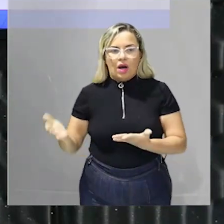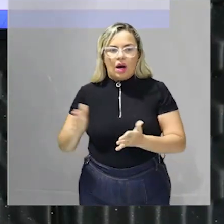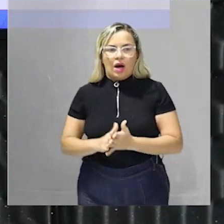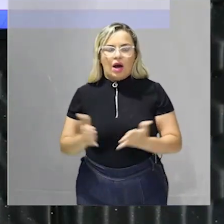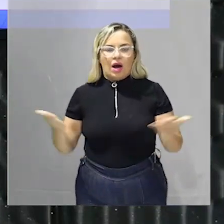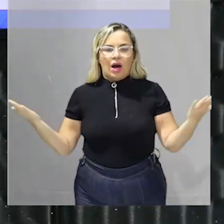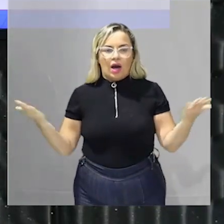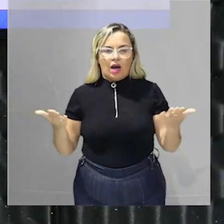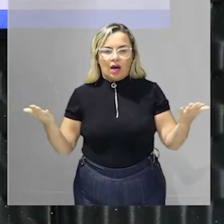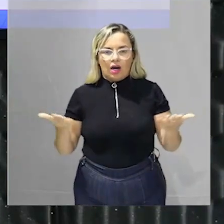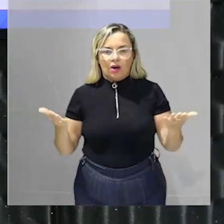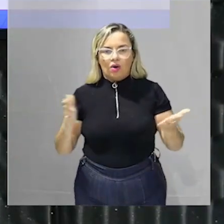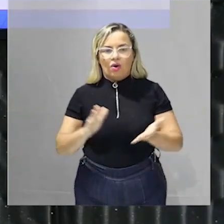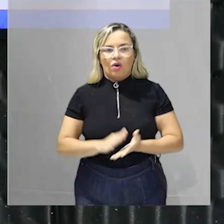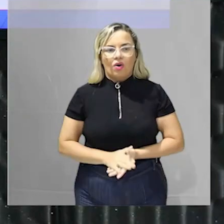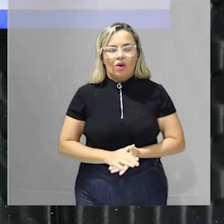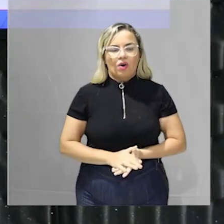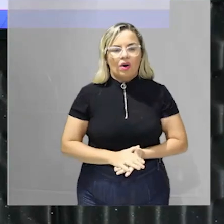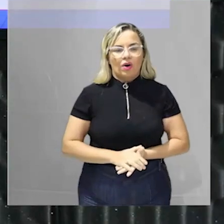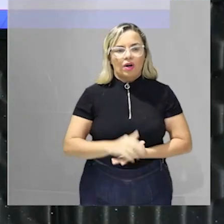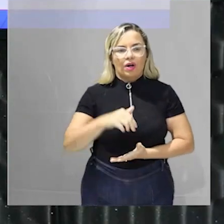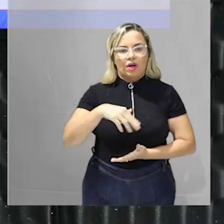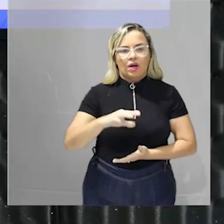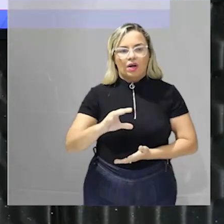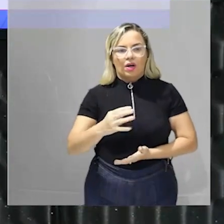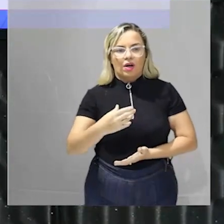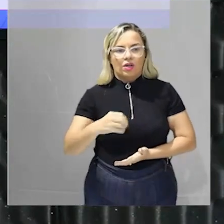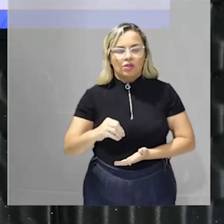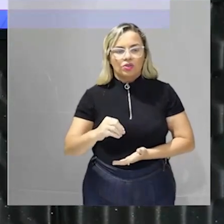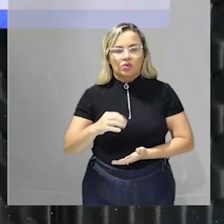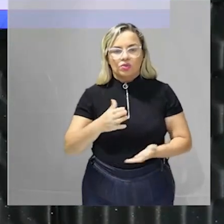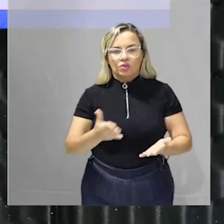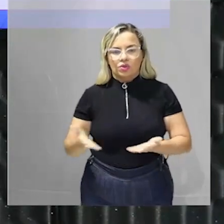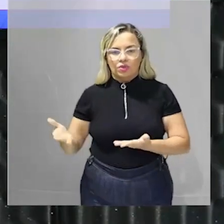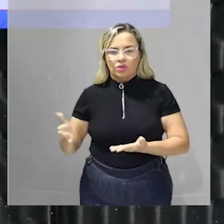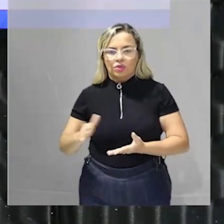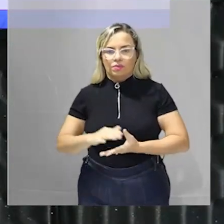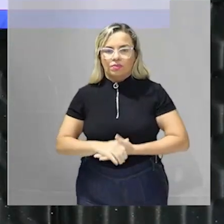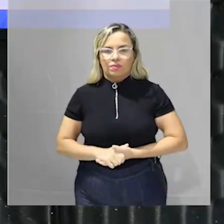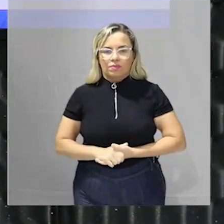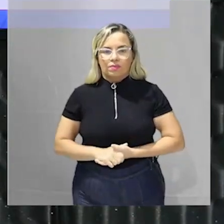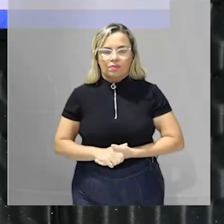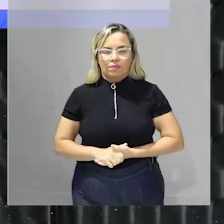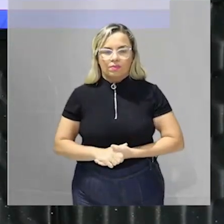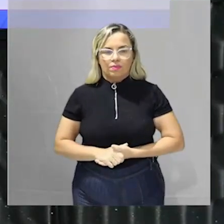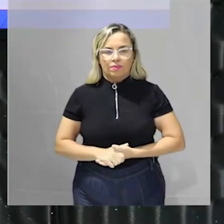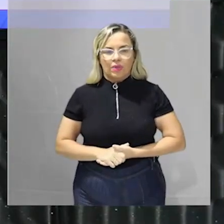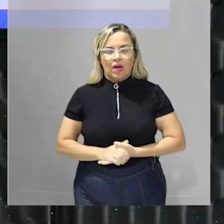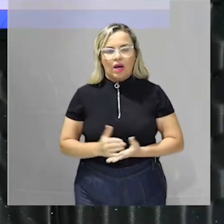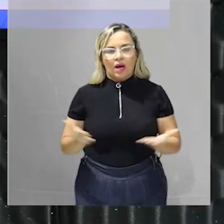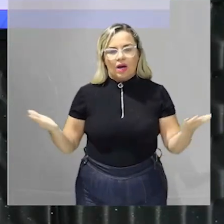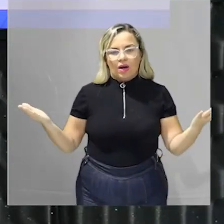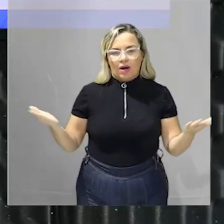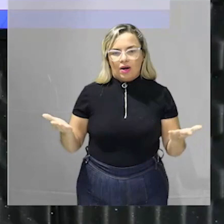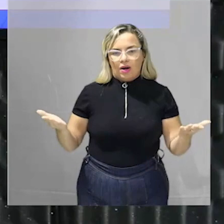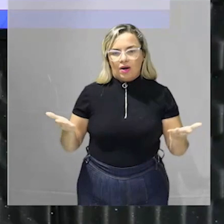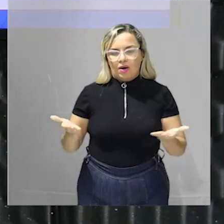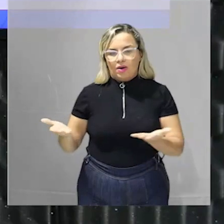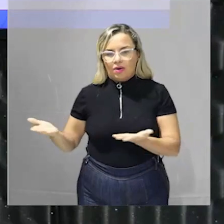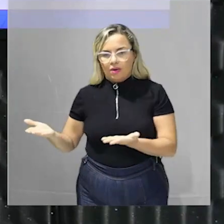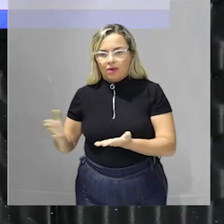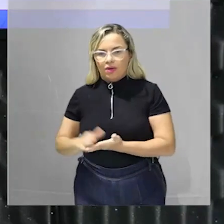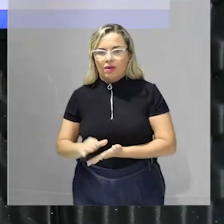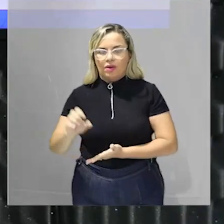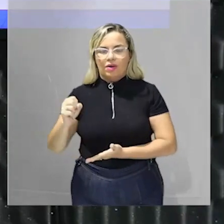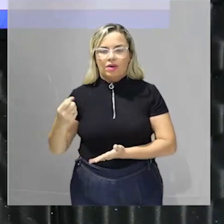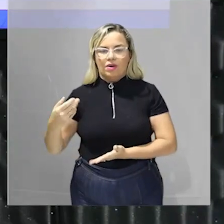Em espanhol. Ancho, que é o largo em espanhol, que é estrecho, tá? Antônimo de